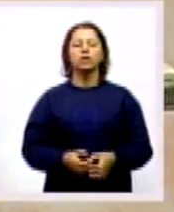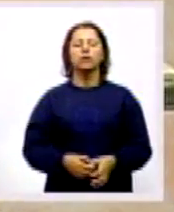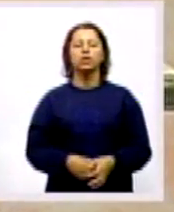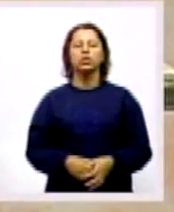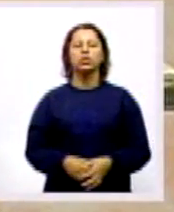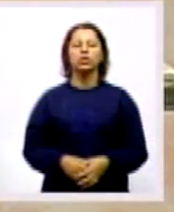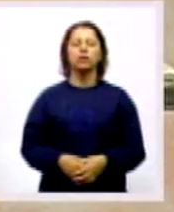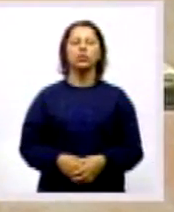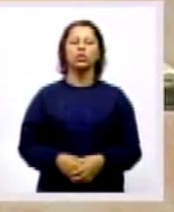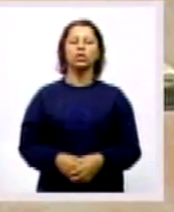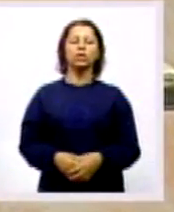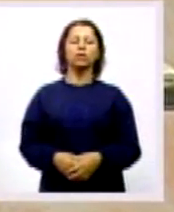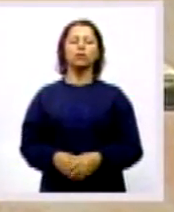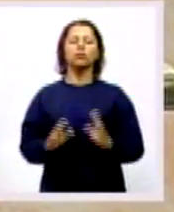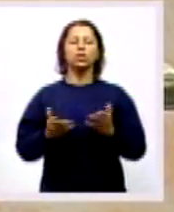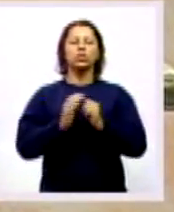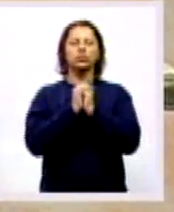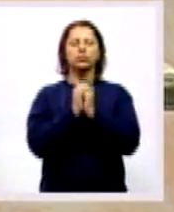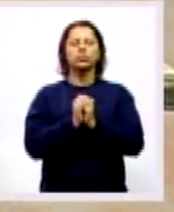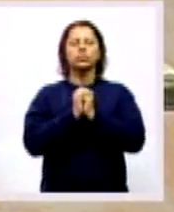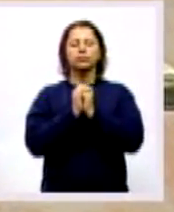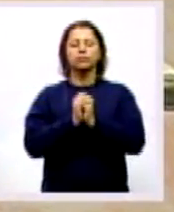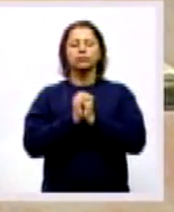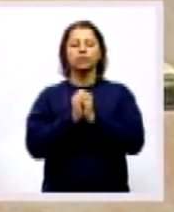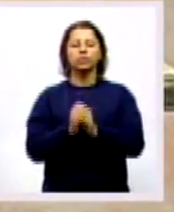Põe a mão nesse coração agora, fecha seus olhos.